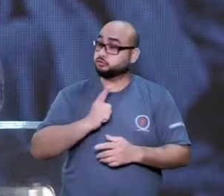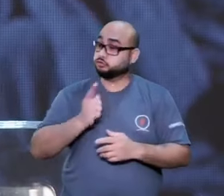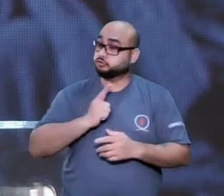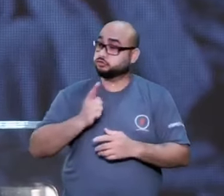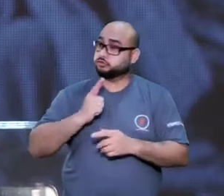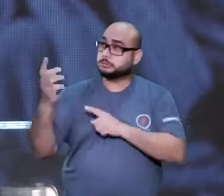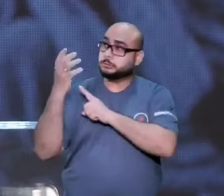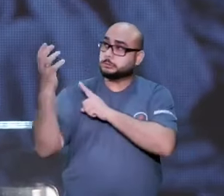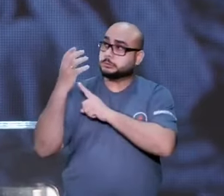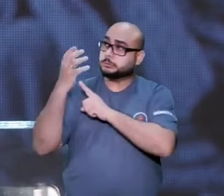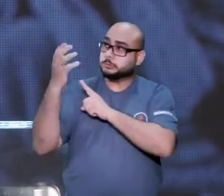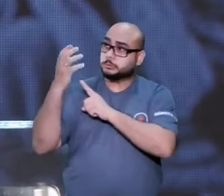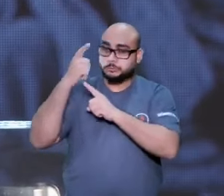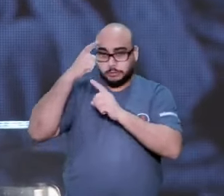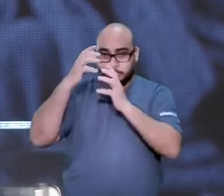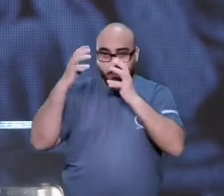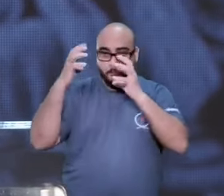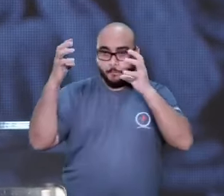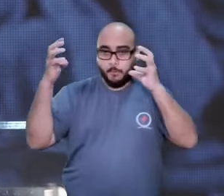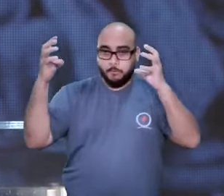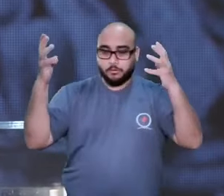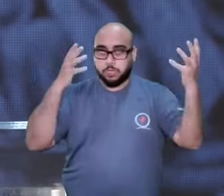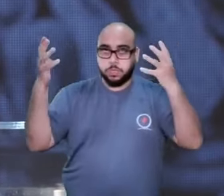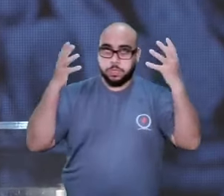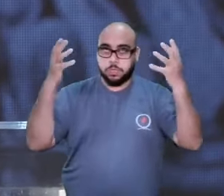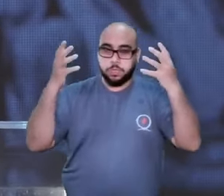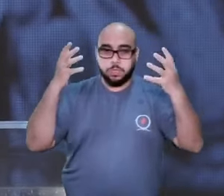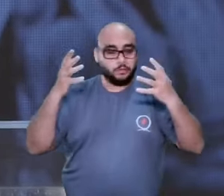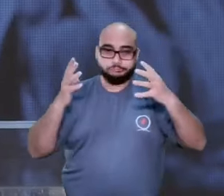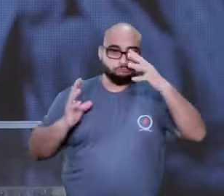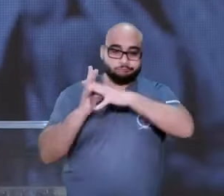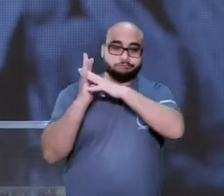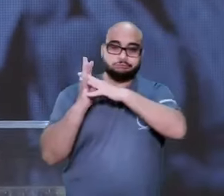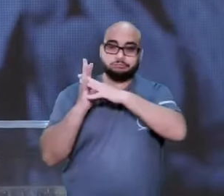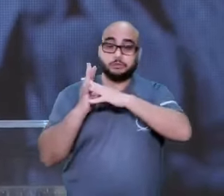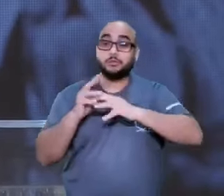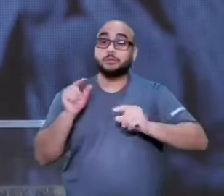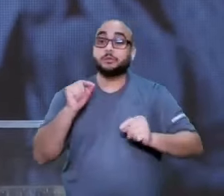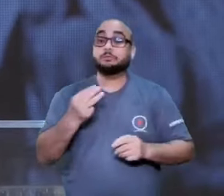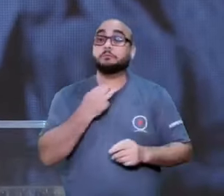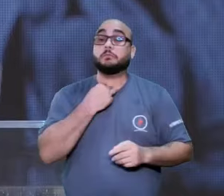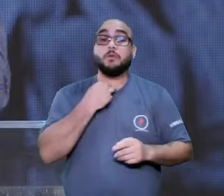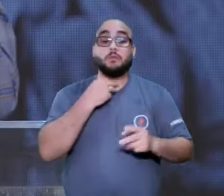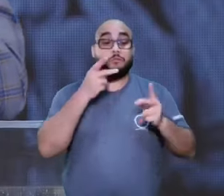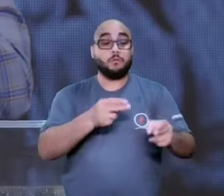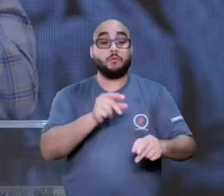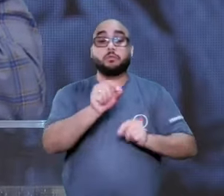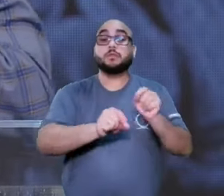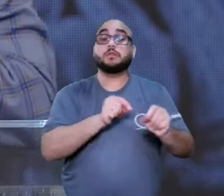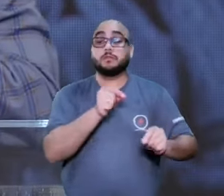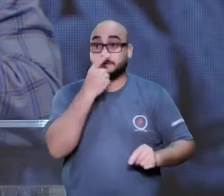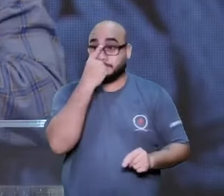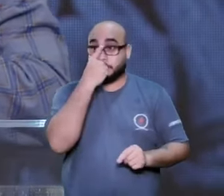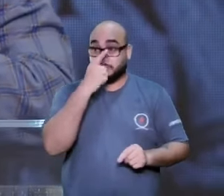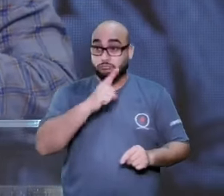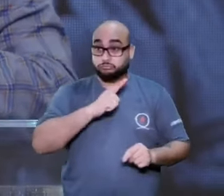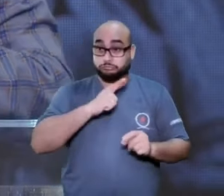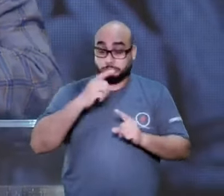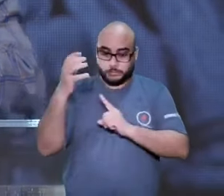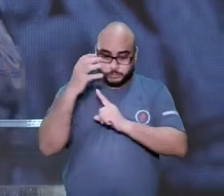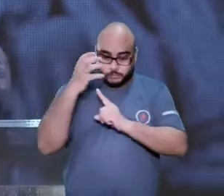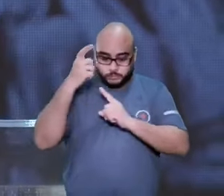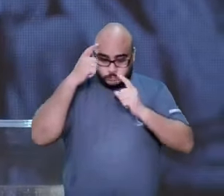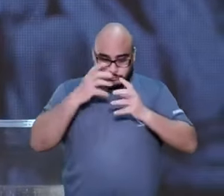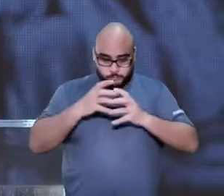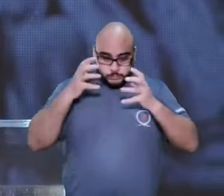problemáticas da vida e assim como Marta fora e nessa intoxicação é